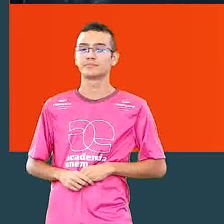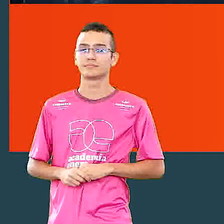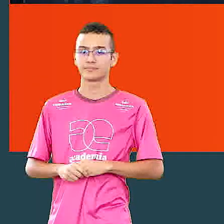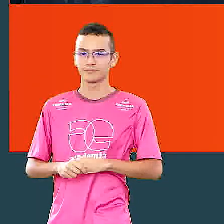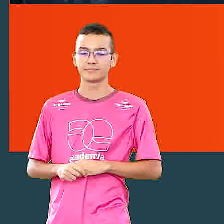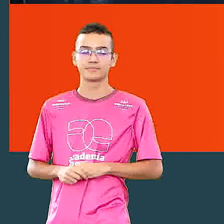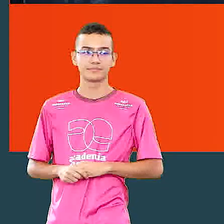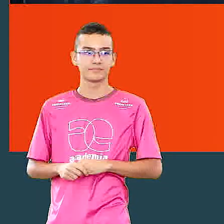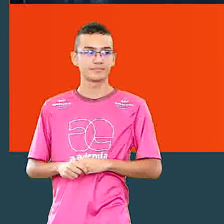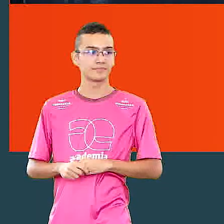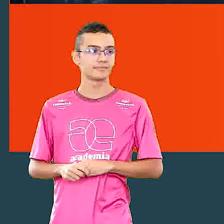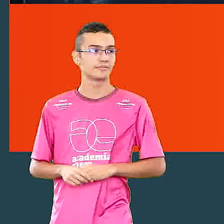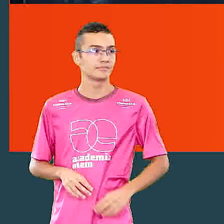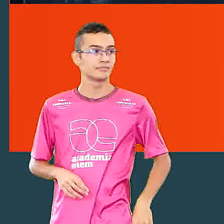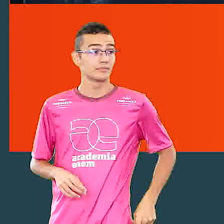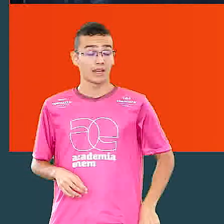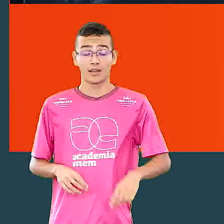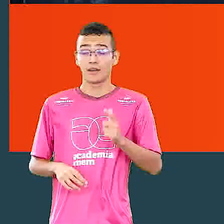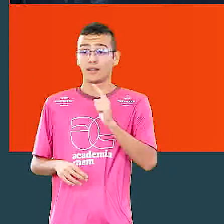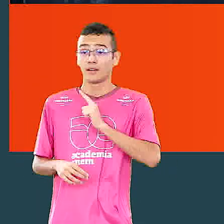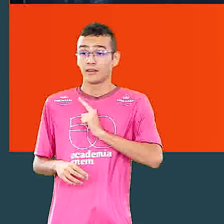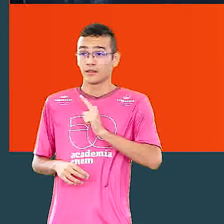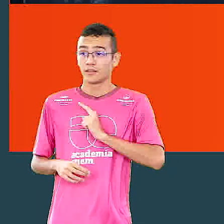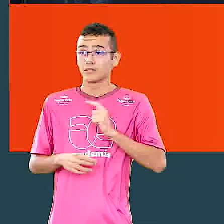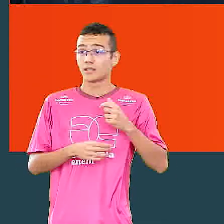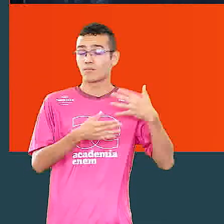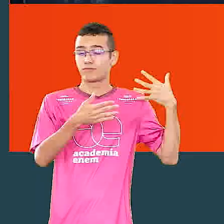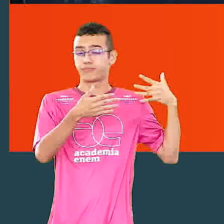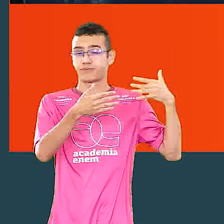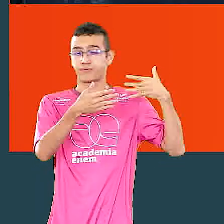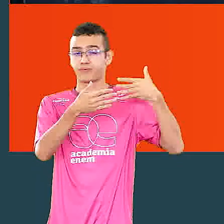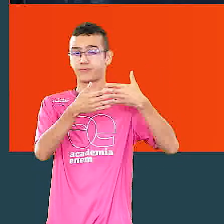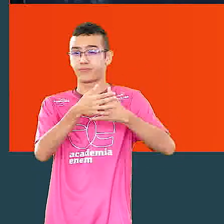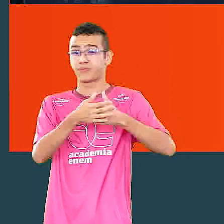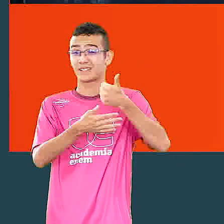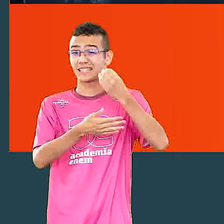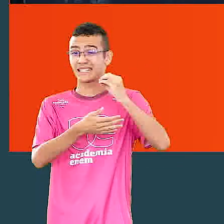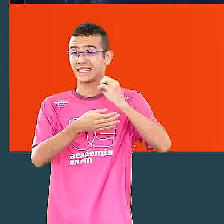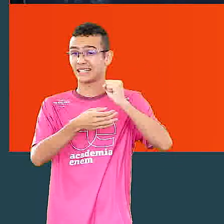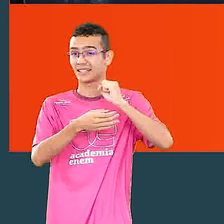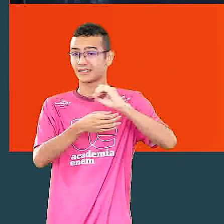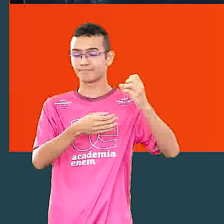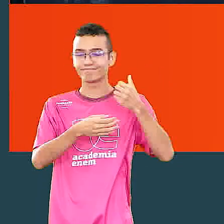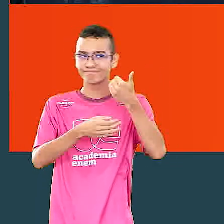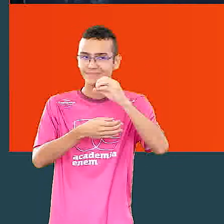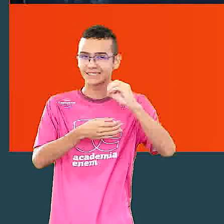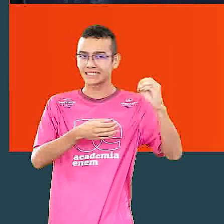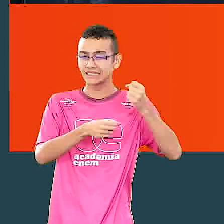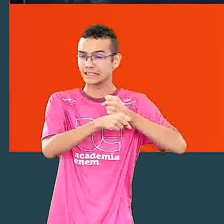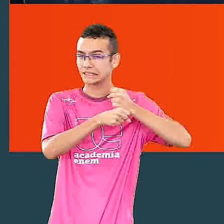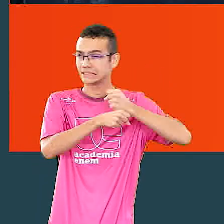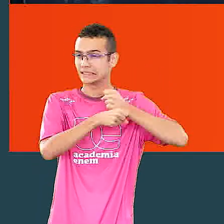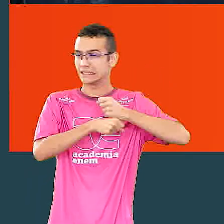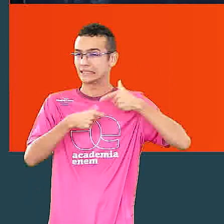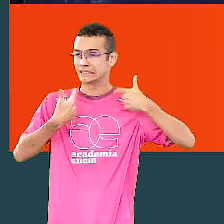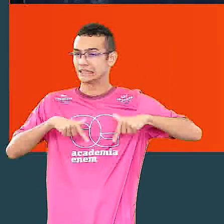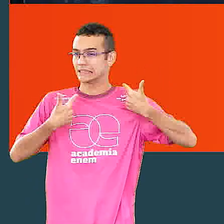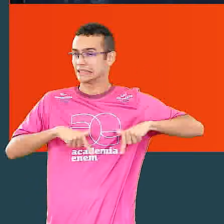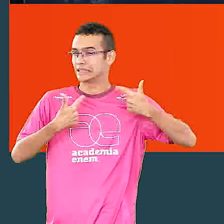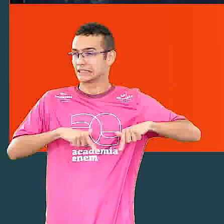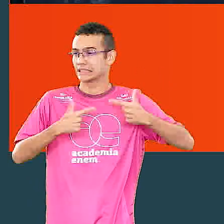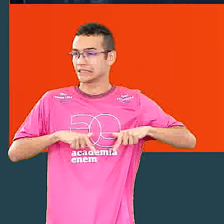fazendo há mais de 100 anos. Sabe qual vai ser a carga horária estabelecida em 1934 pela Constituição